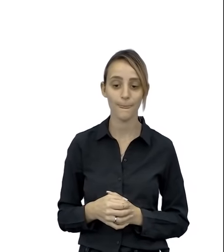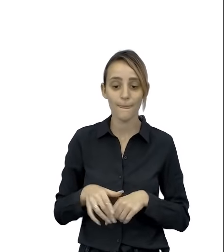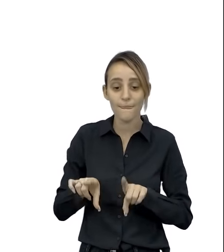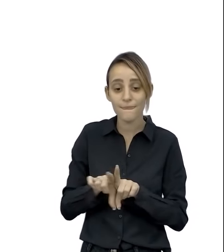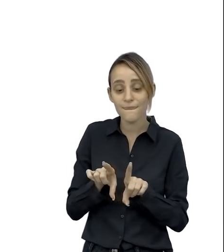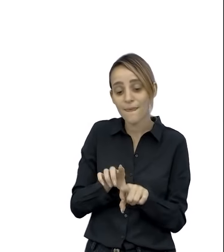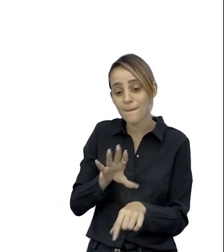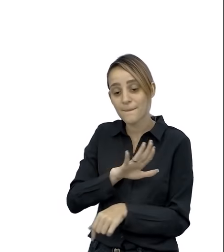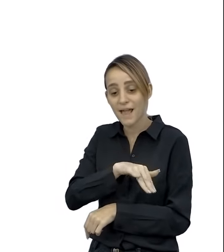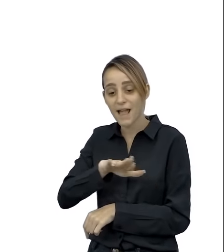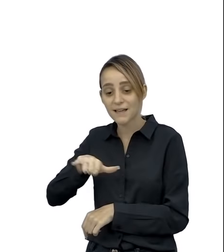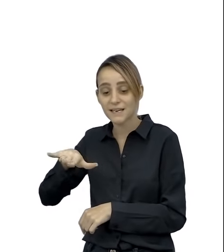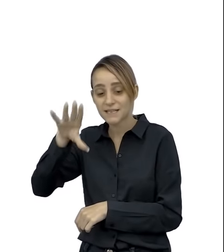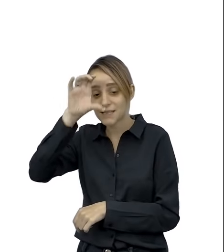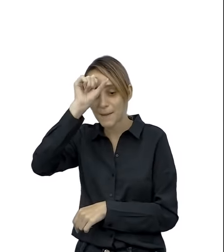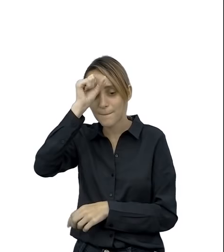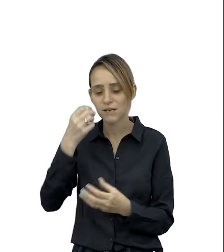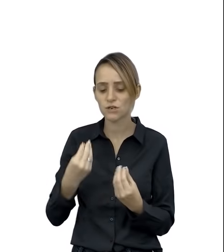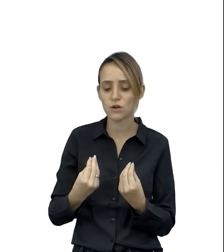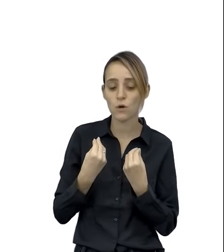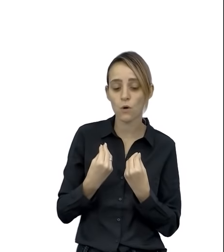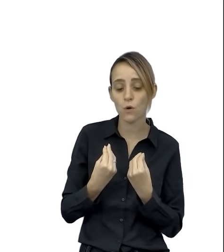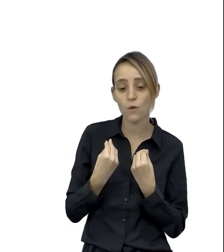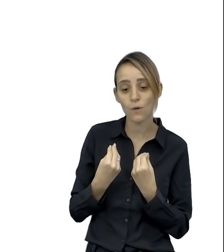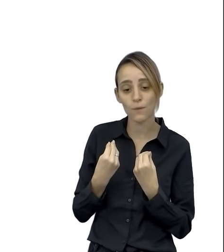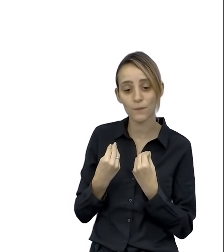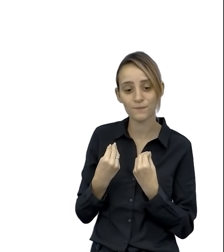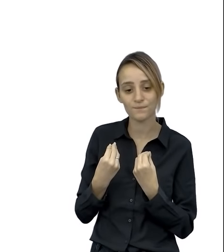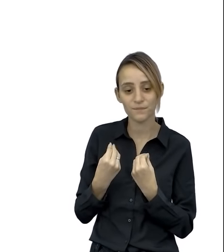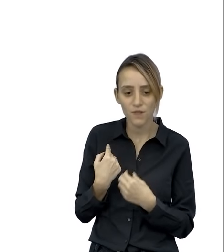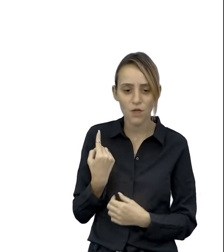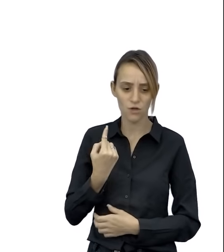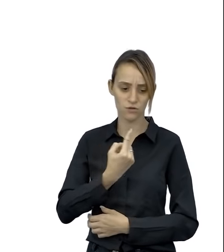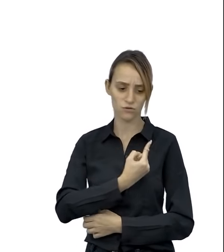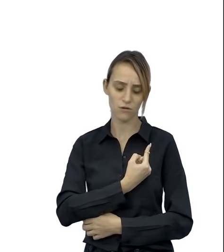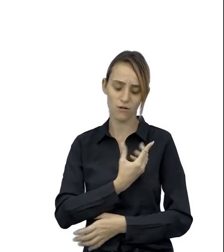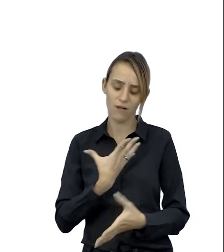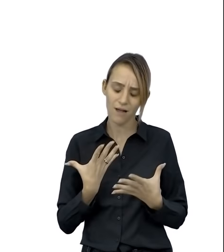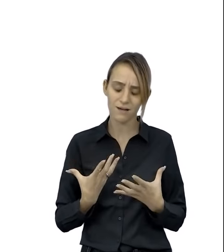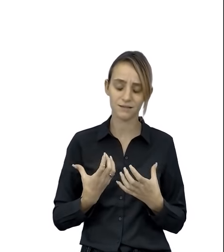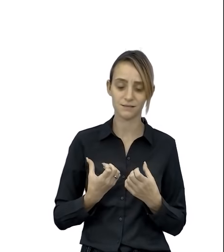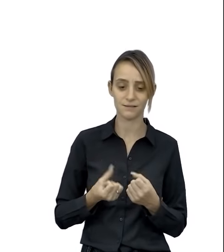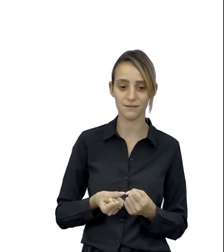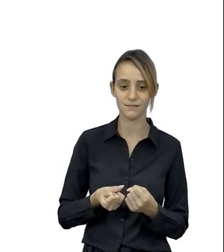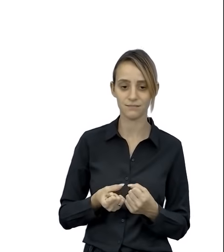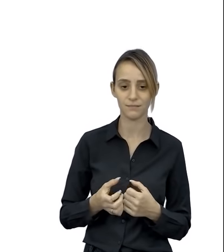só aprende a fazer isso à medida que nós nos dispusemos a